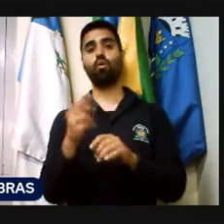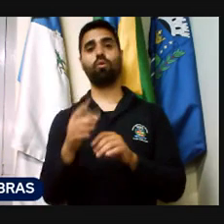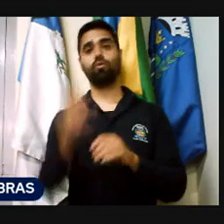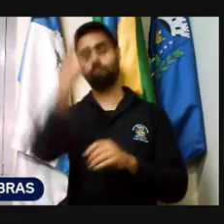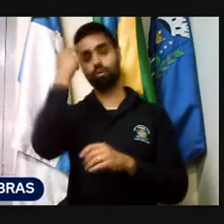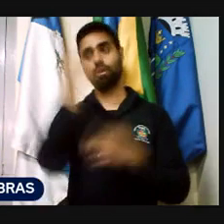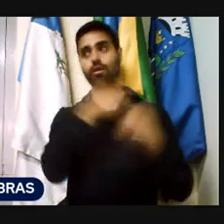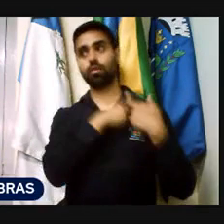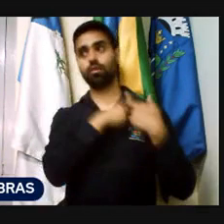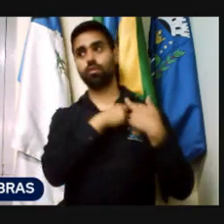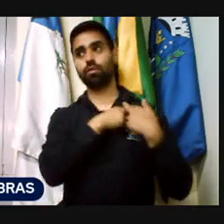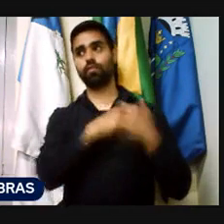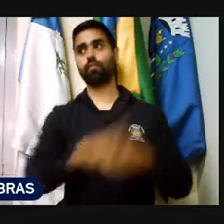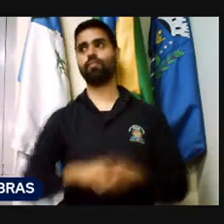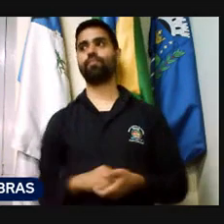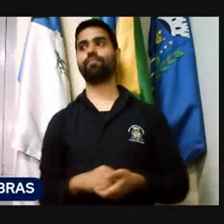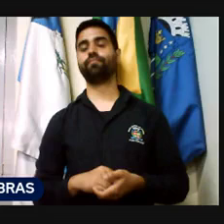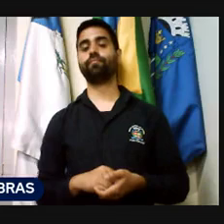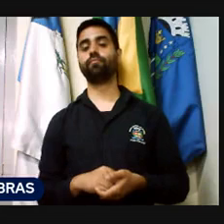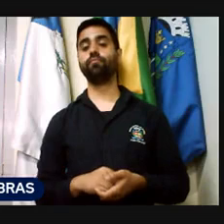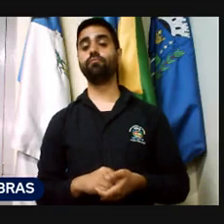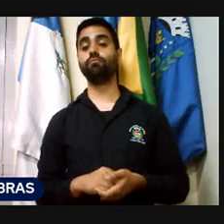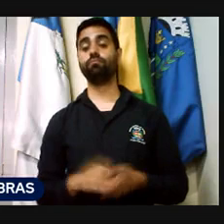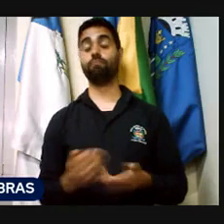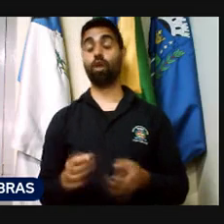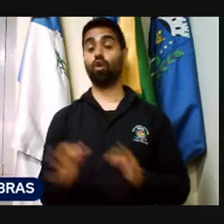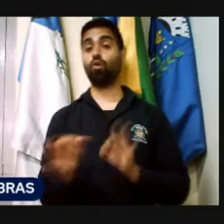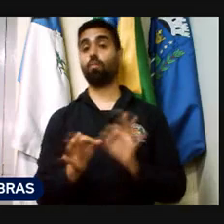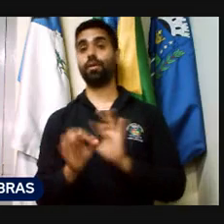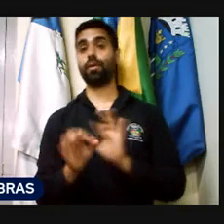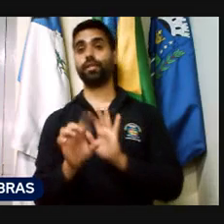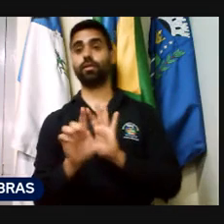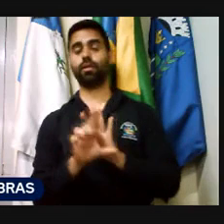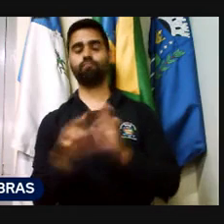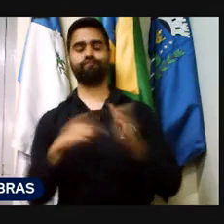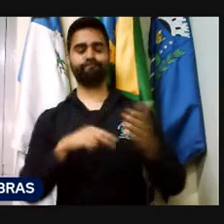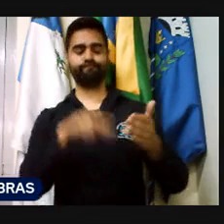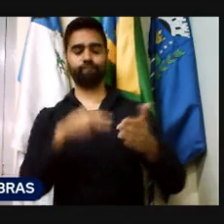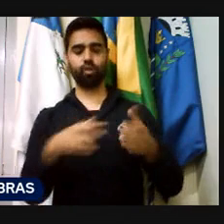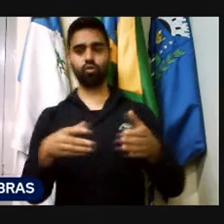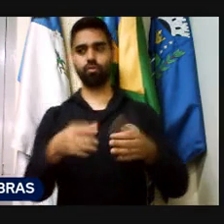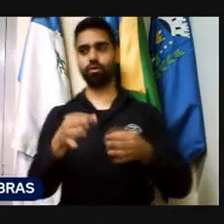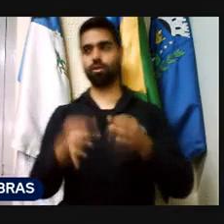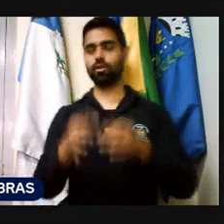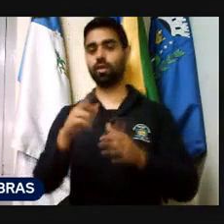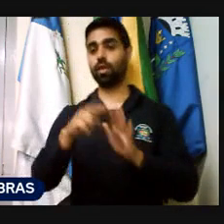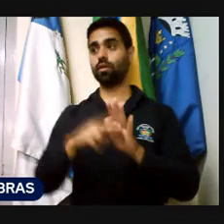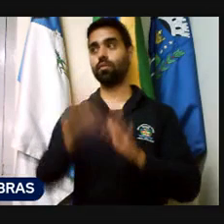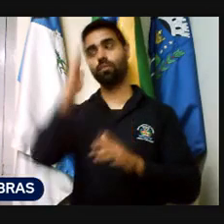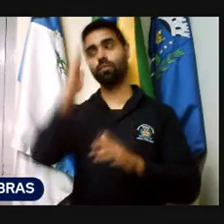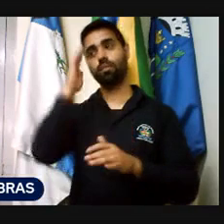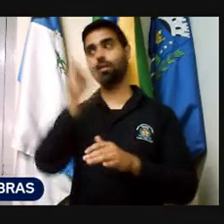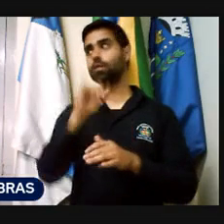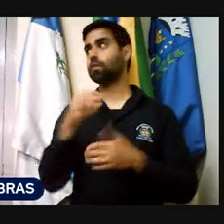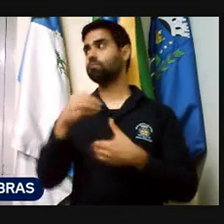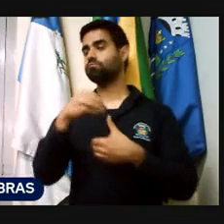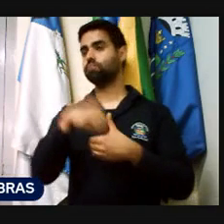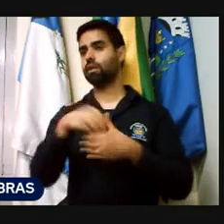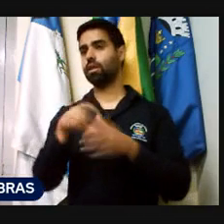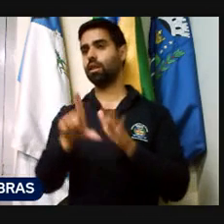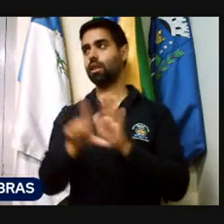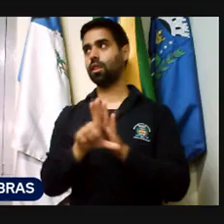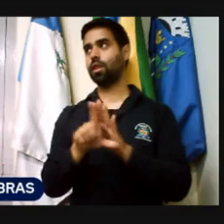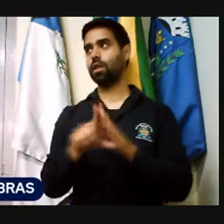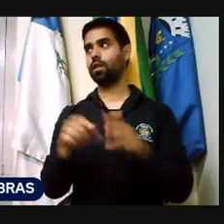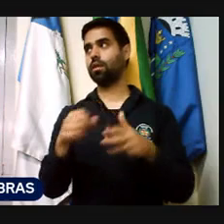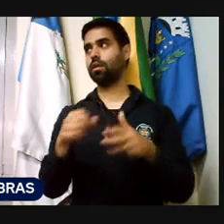competente. O devido projeto de lei ordinária recebeu a devida apreciação dessa comissão quanto ao seu aspecto condicional, legal e jurídico nos termos